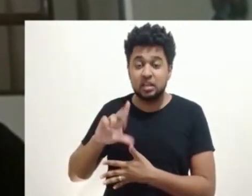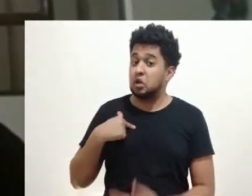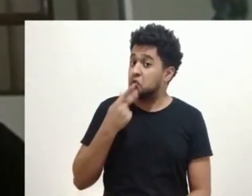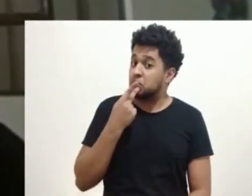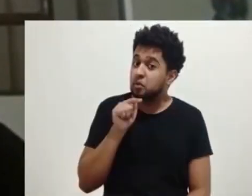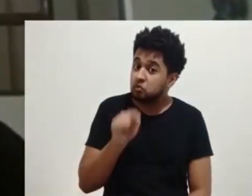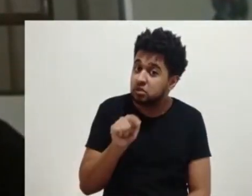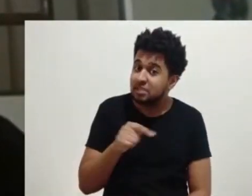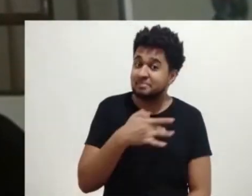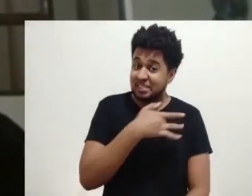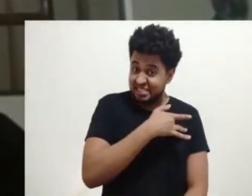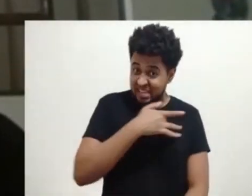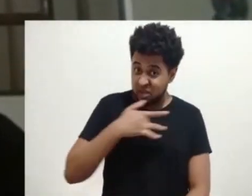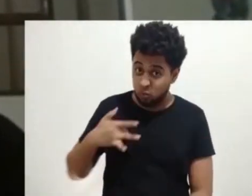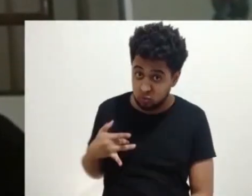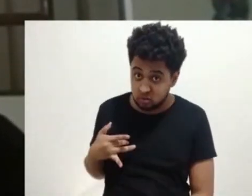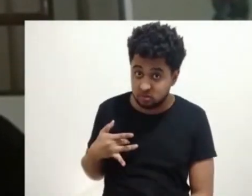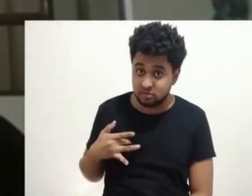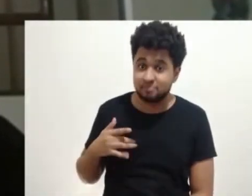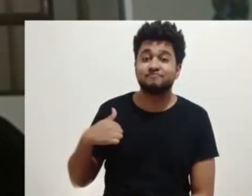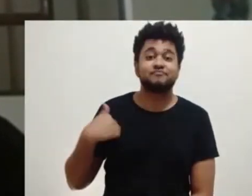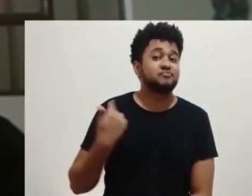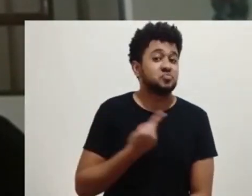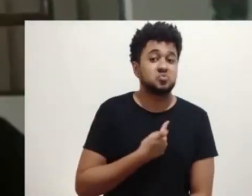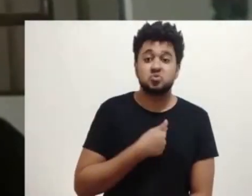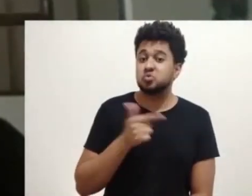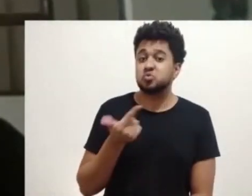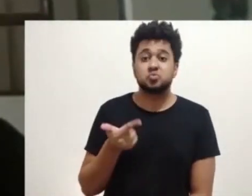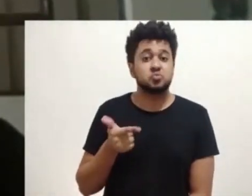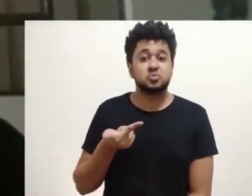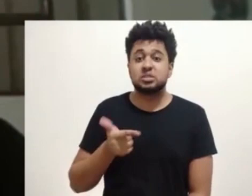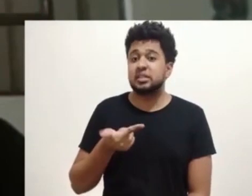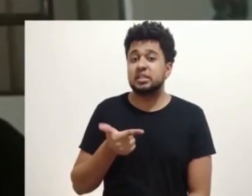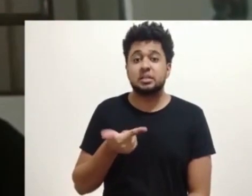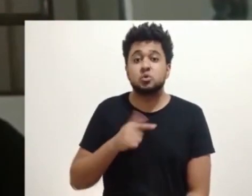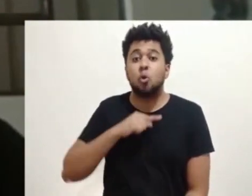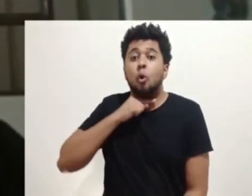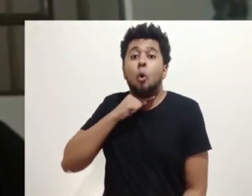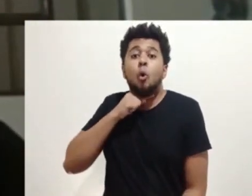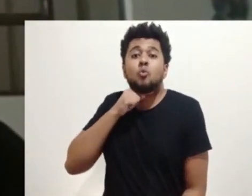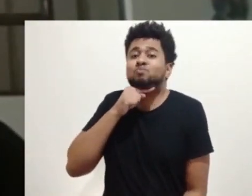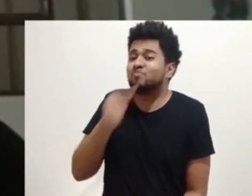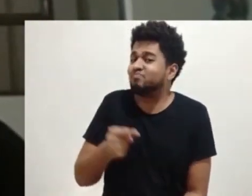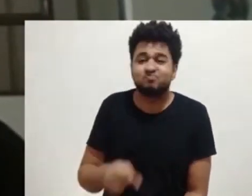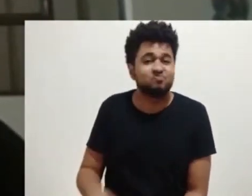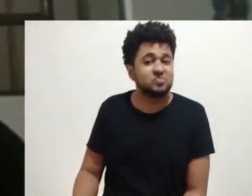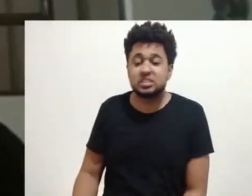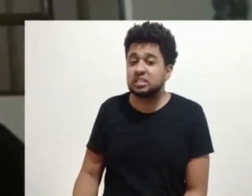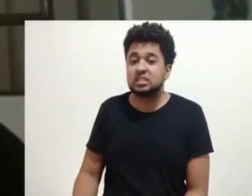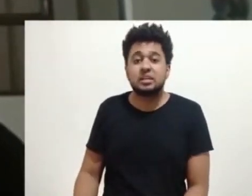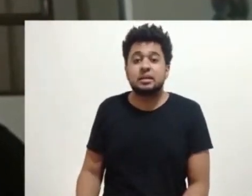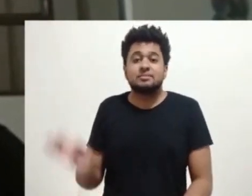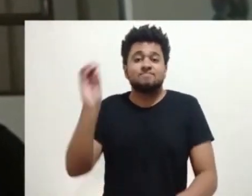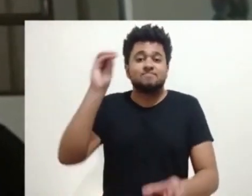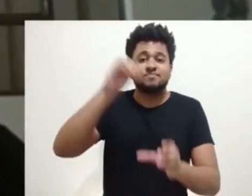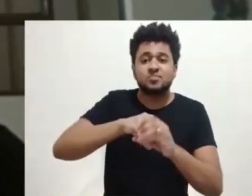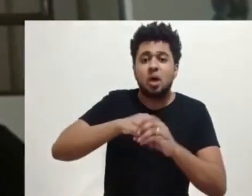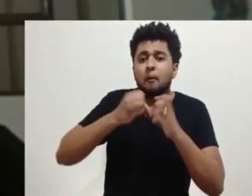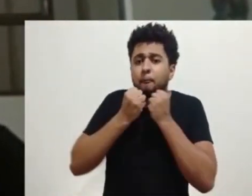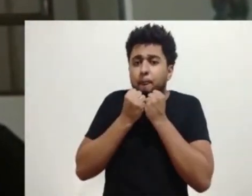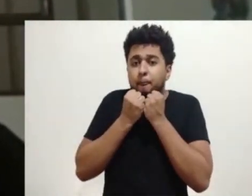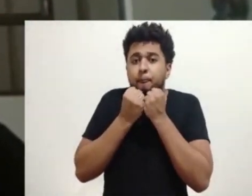na saúde, nós não teríamos condição de implantar boa